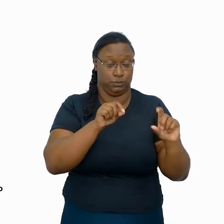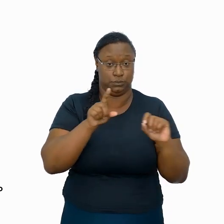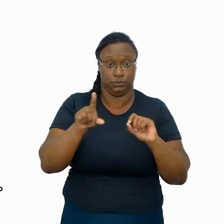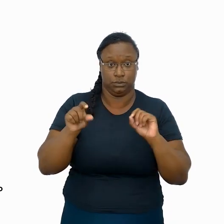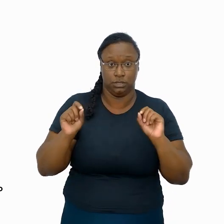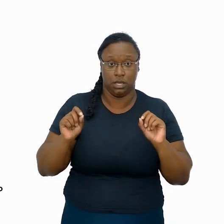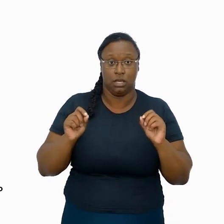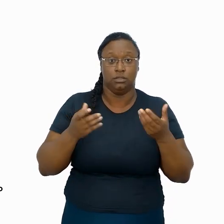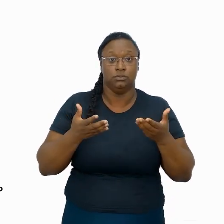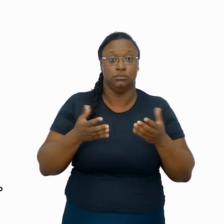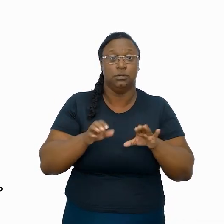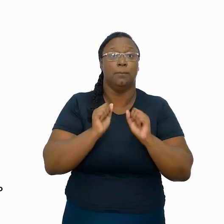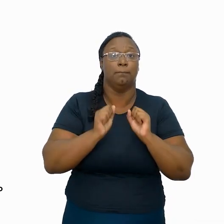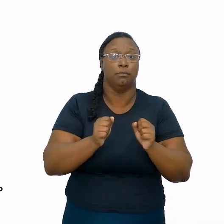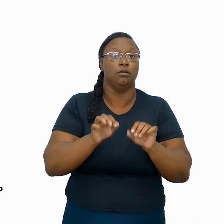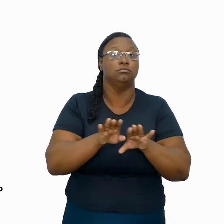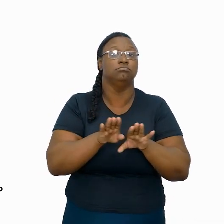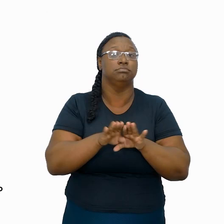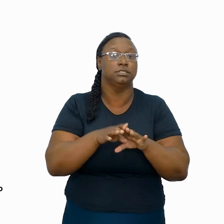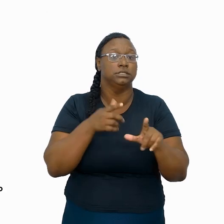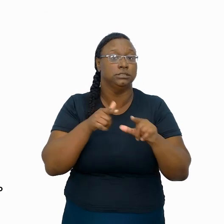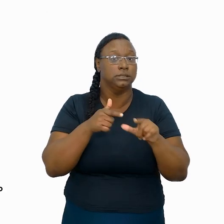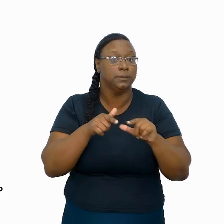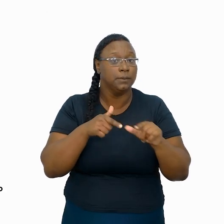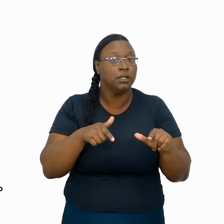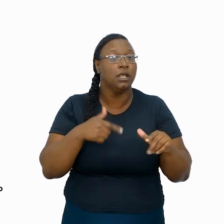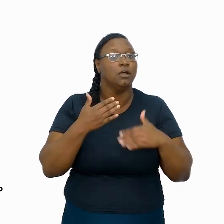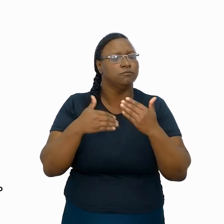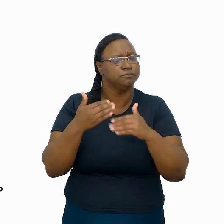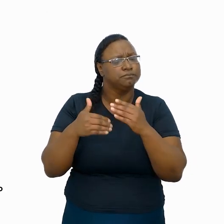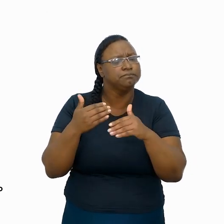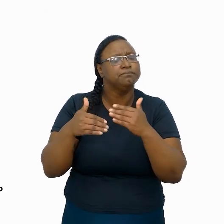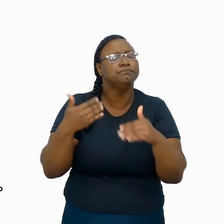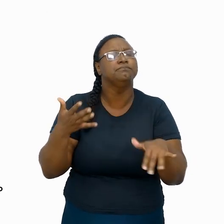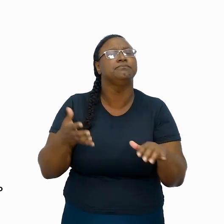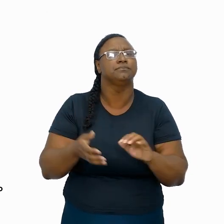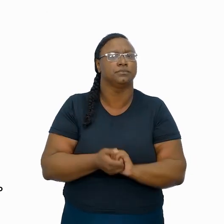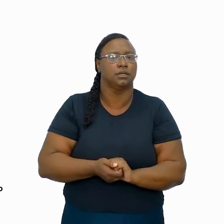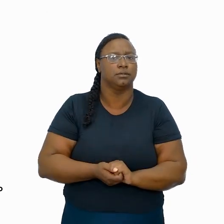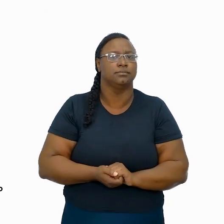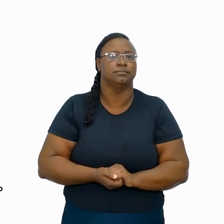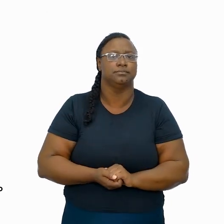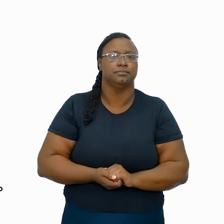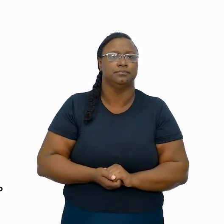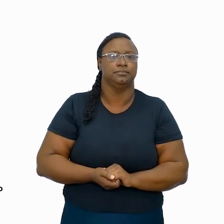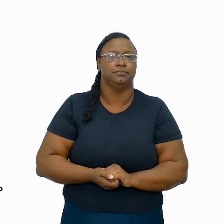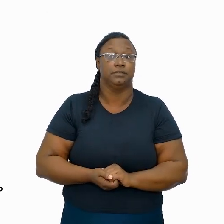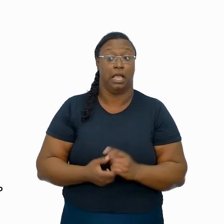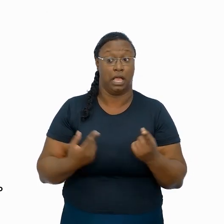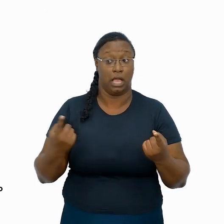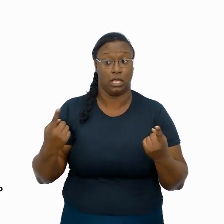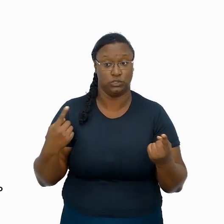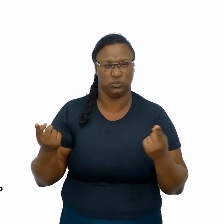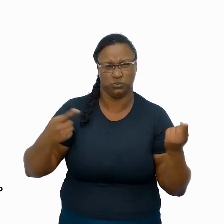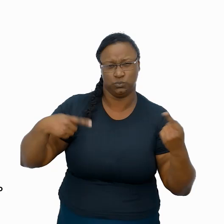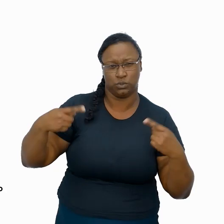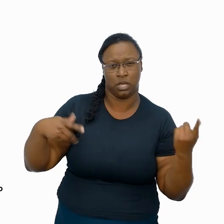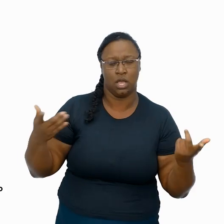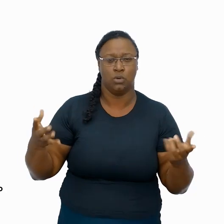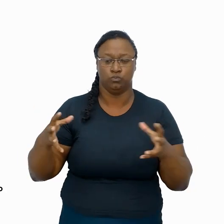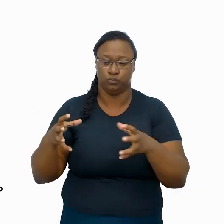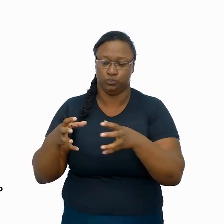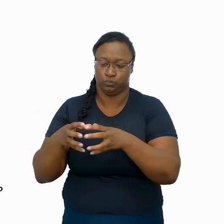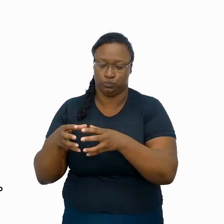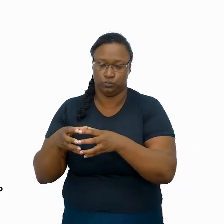para que possam também ser trabalhados os conteúdos procedimentais e atitudinais, discussões, né, coletivas em